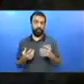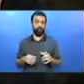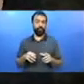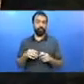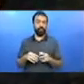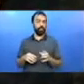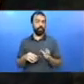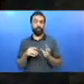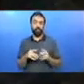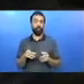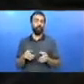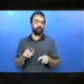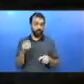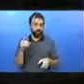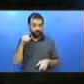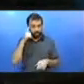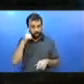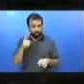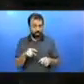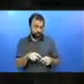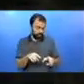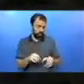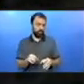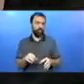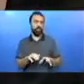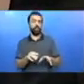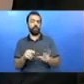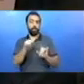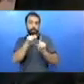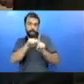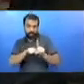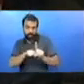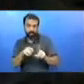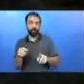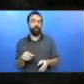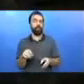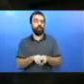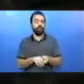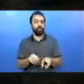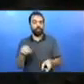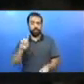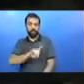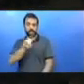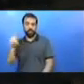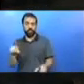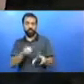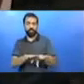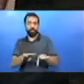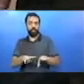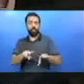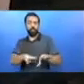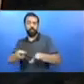meses e os dias da semana. Observem o mapa do Brasil, localizando os estados em que cada festa ocorre. É